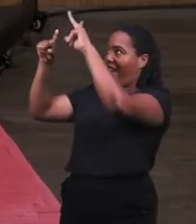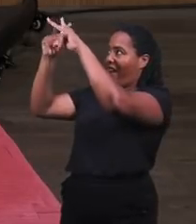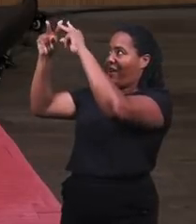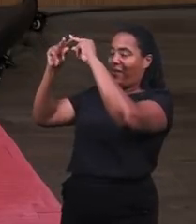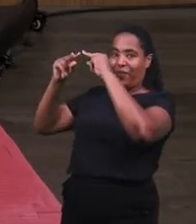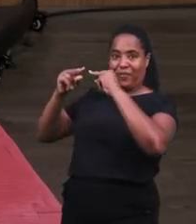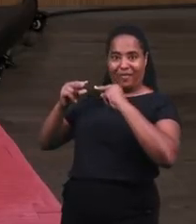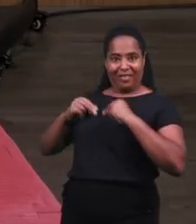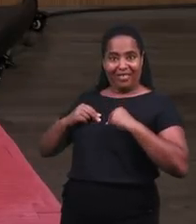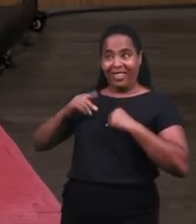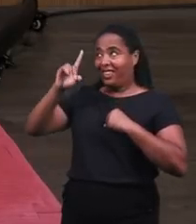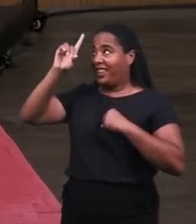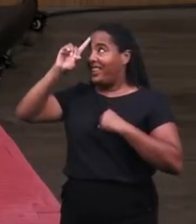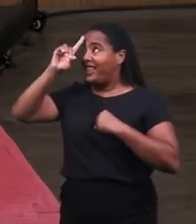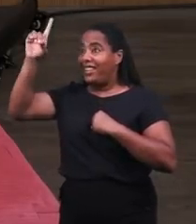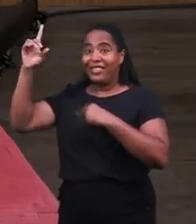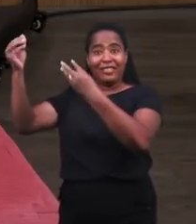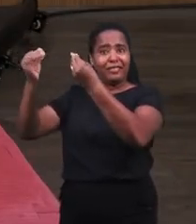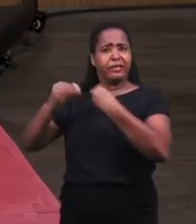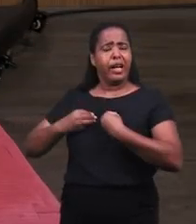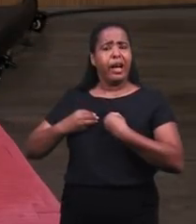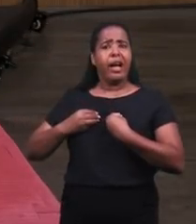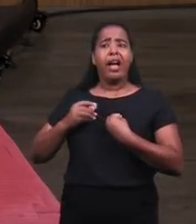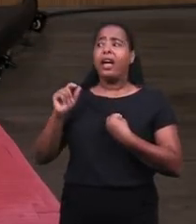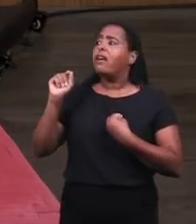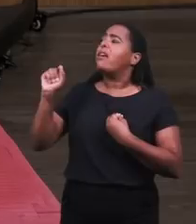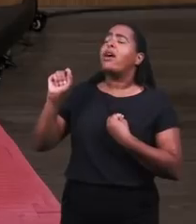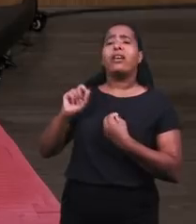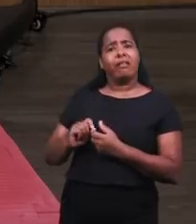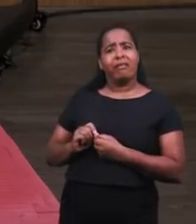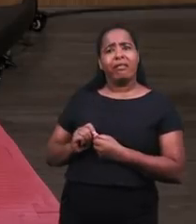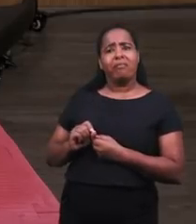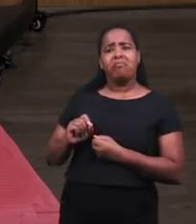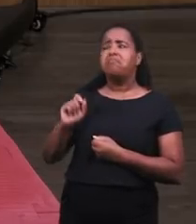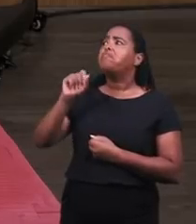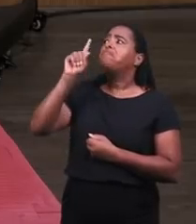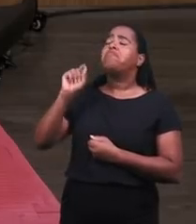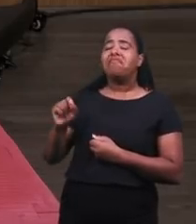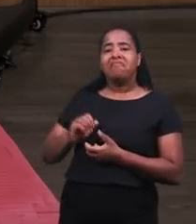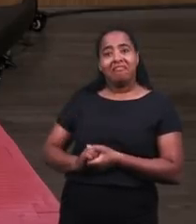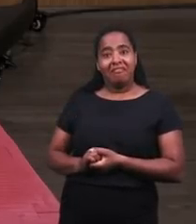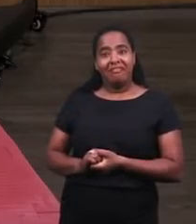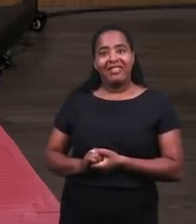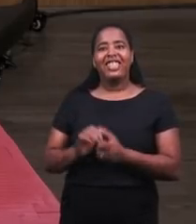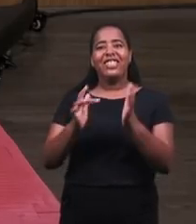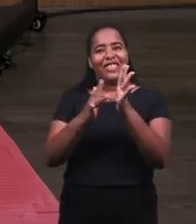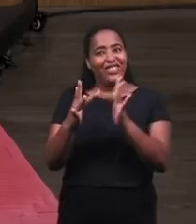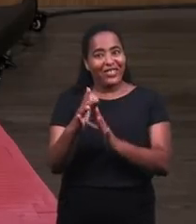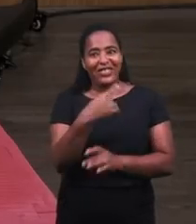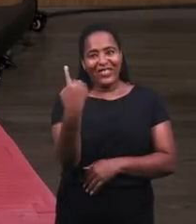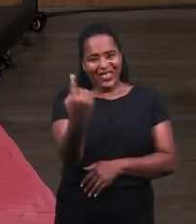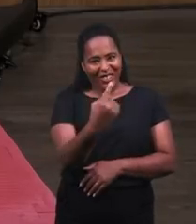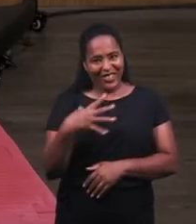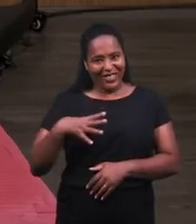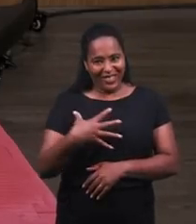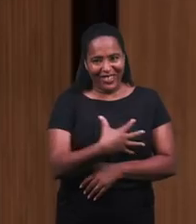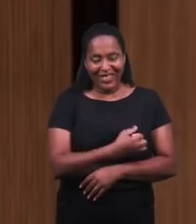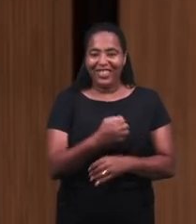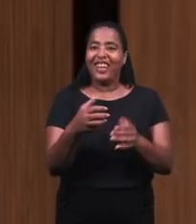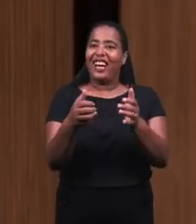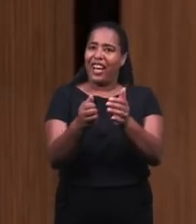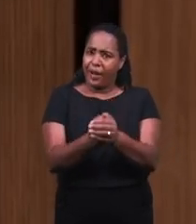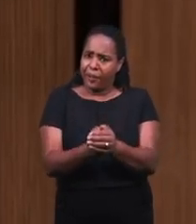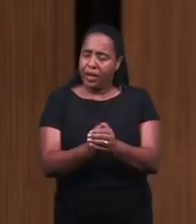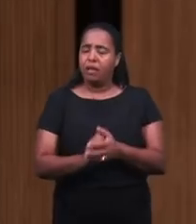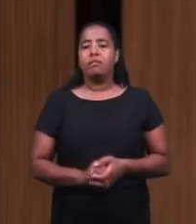de Deus. E quem é este presente de Deus? Jesus, o nosso Salvador. Amém? E para nós